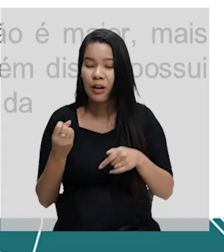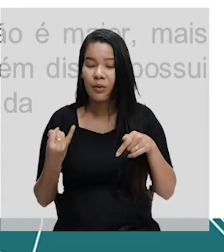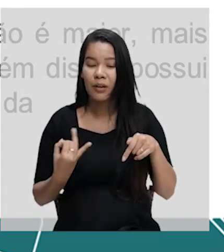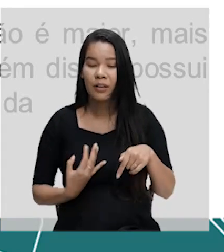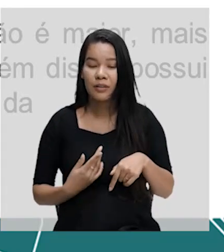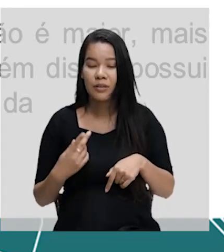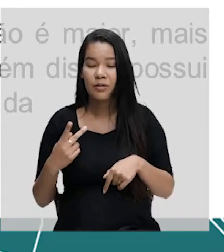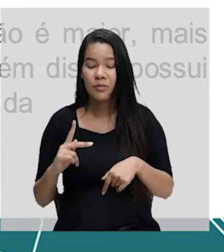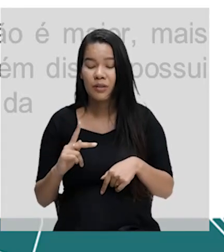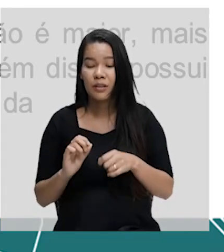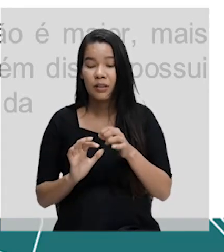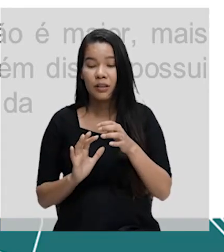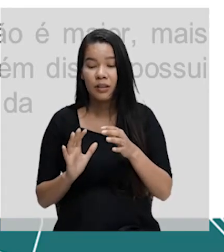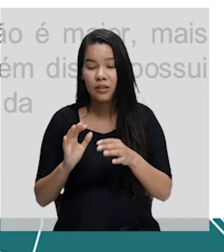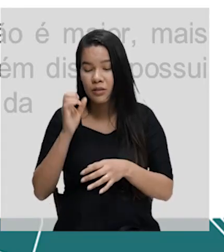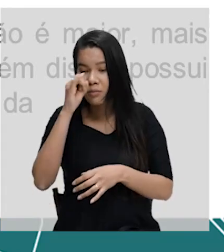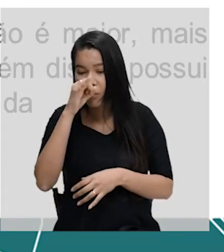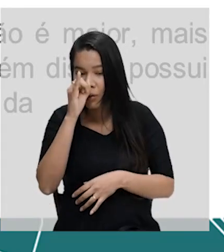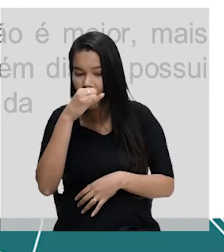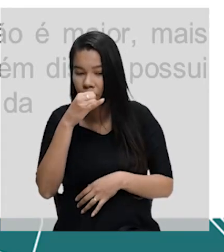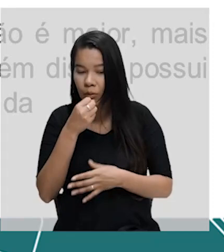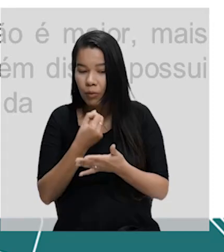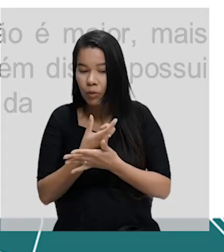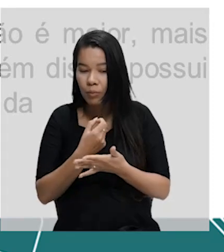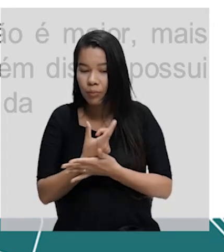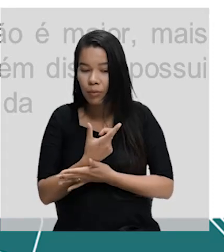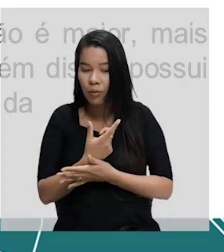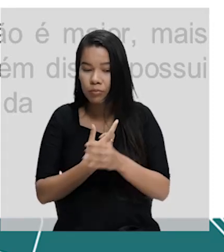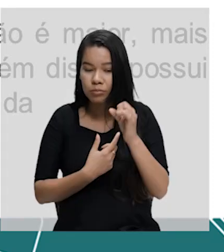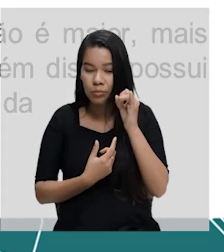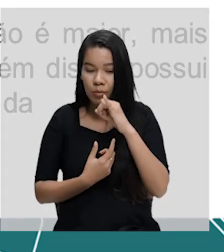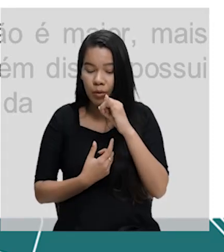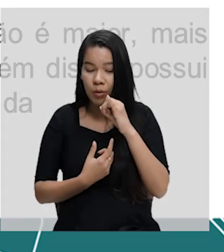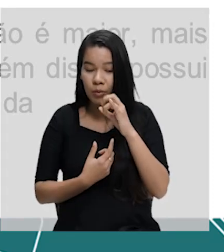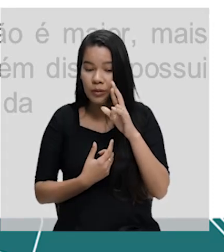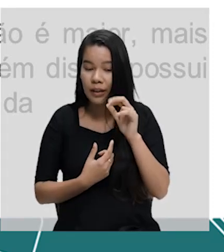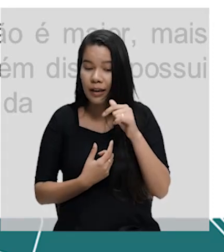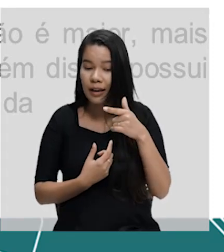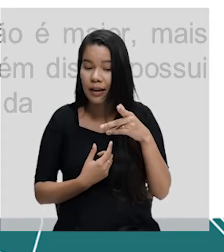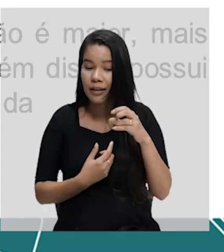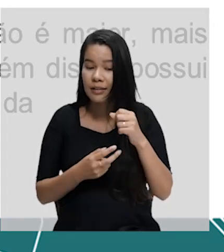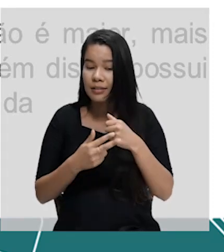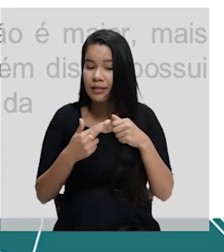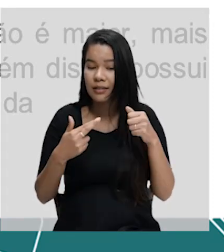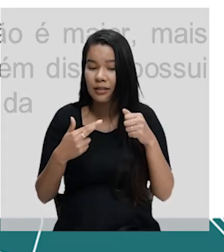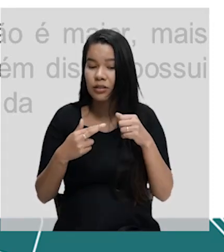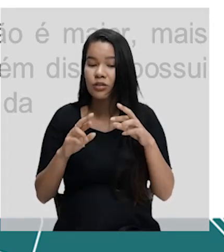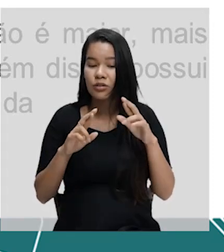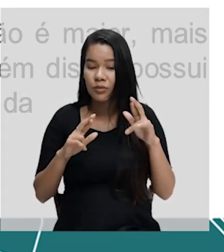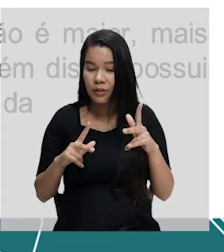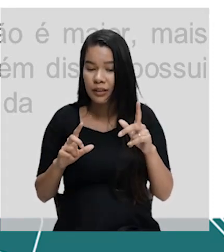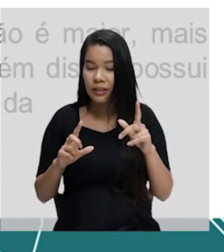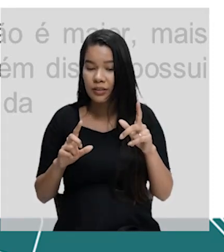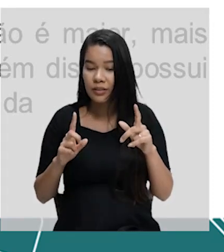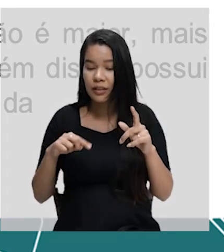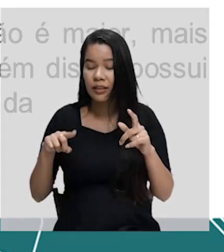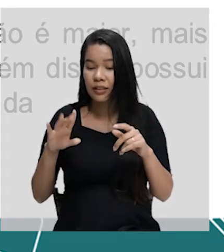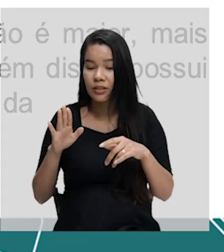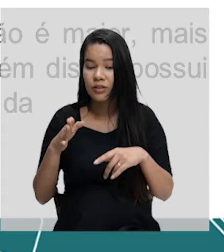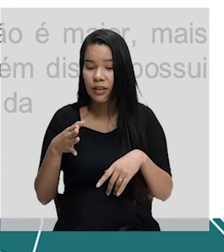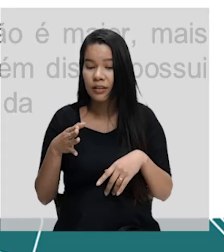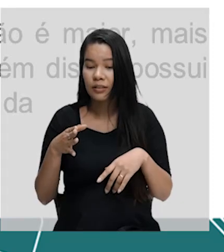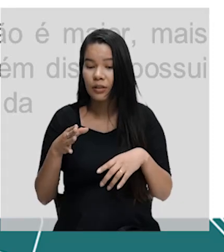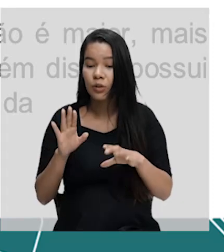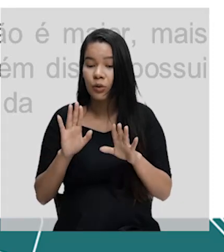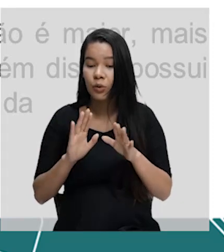diferente daquela que ele criava. Preocupado com as consequências de criar este animal junto com outros porcos, ele